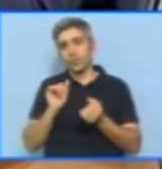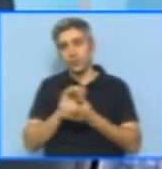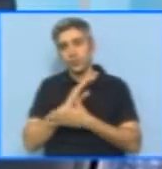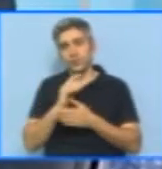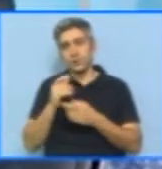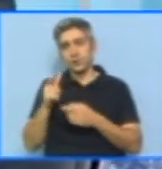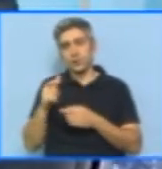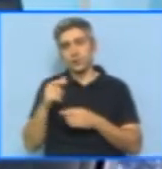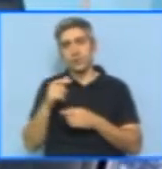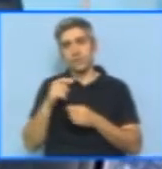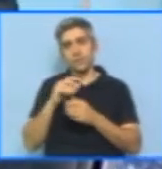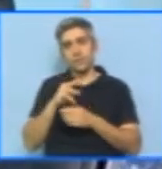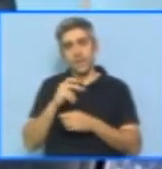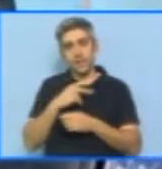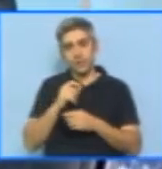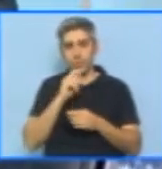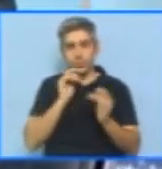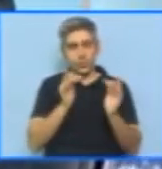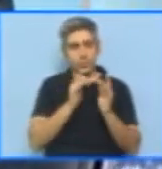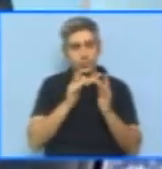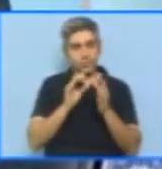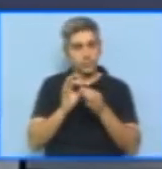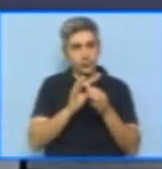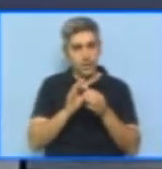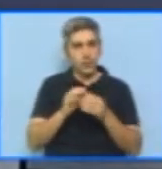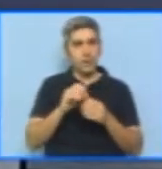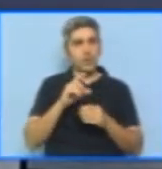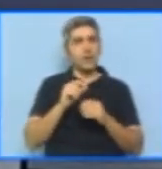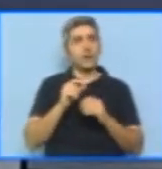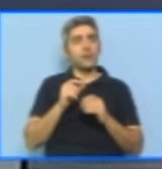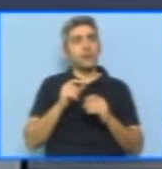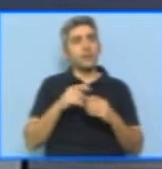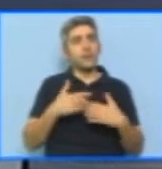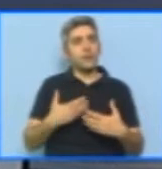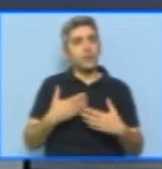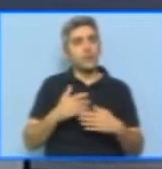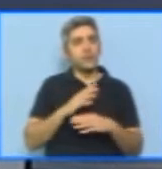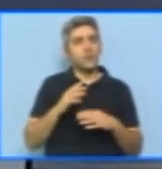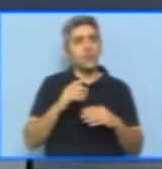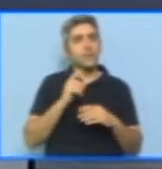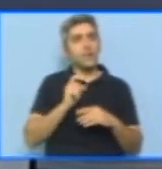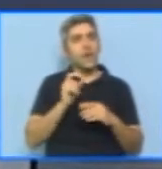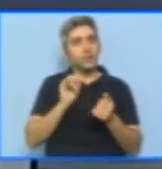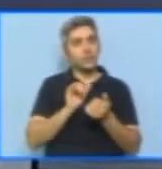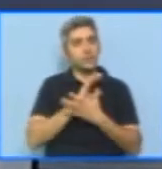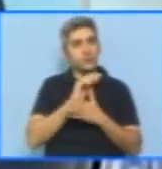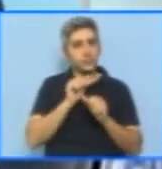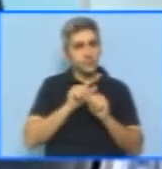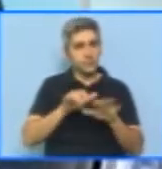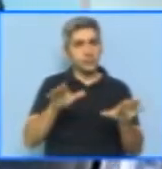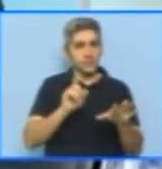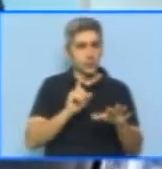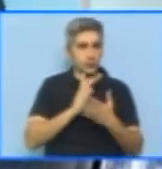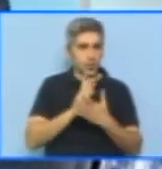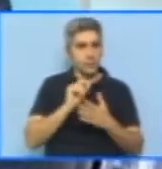proporcionar, há que os pôr em contacto e em sintonia. E para contrariar um bocadinho as tendências atuais de que só as más notícias é que fazem a